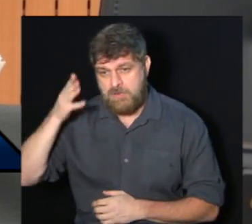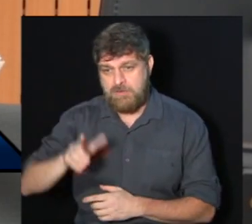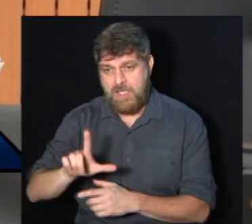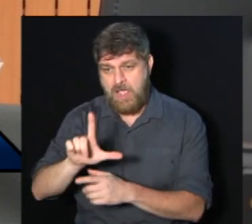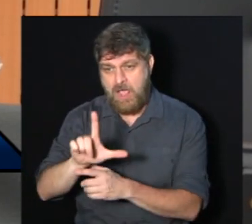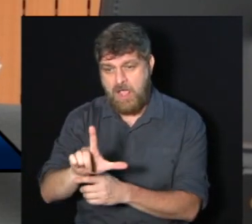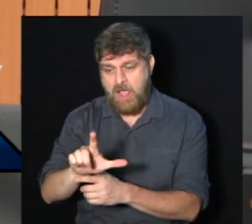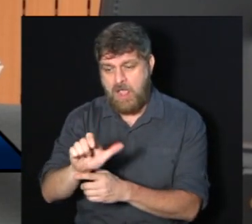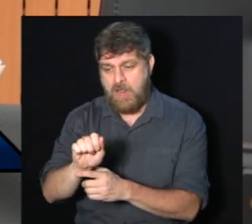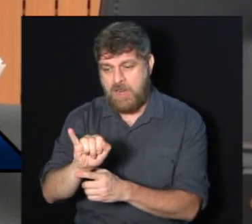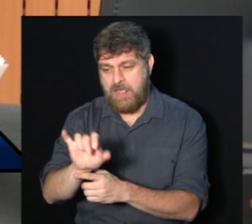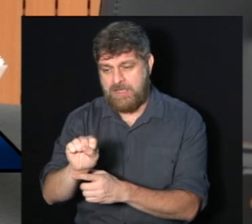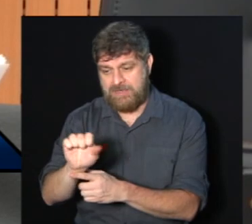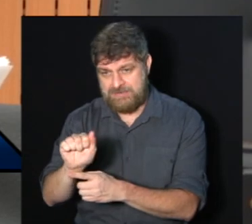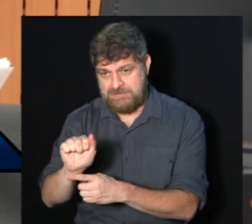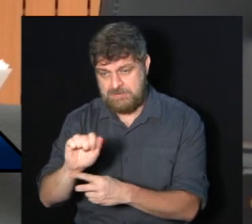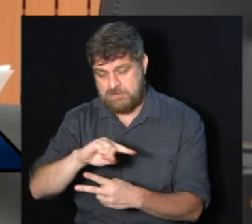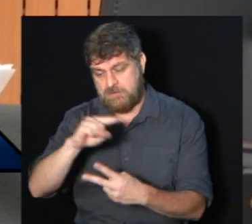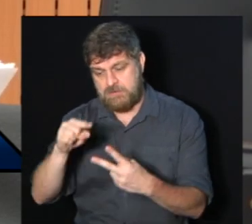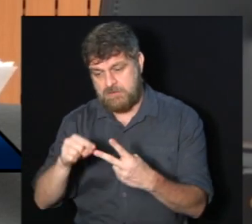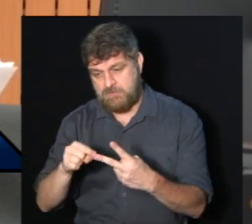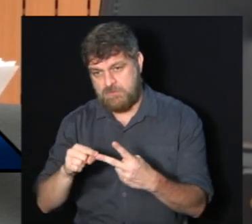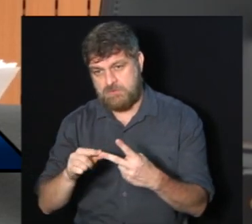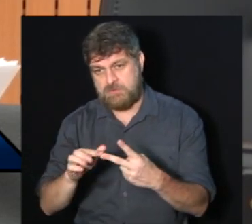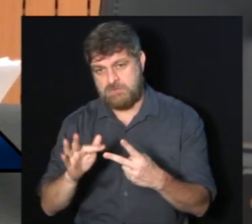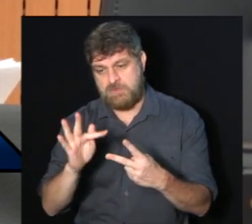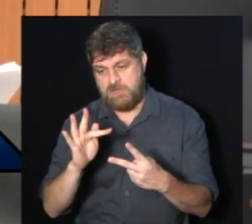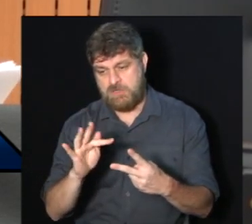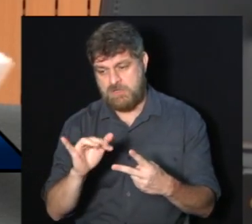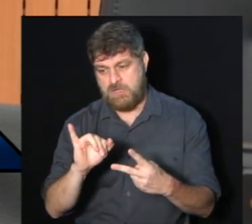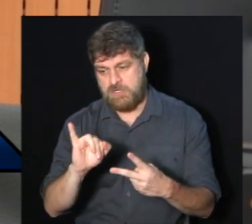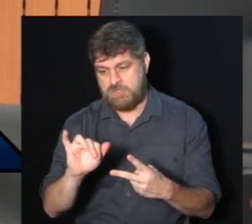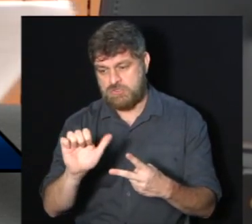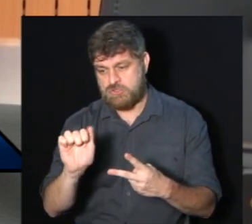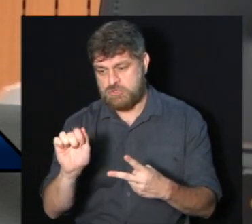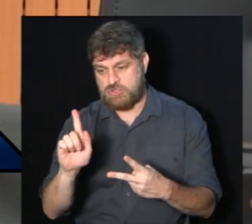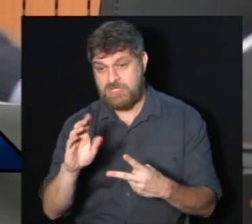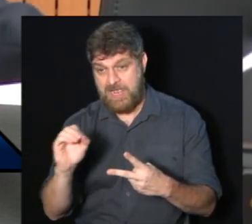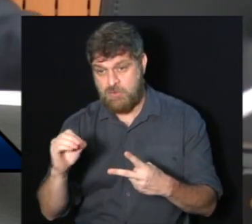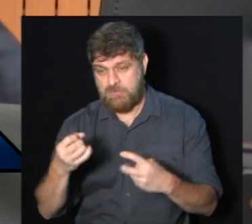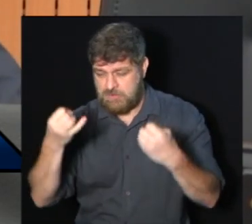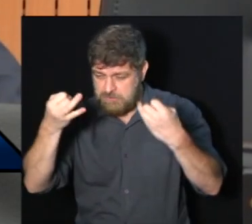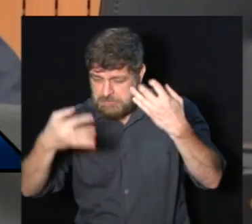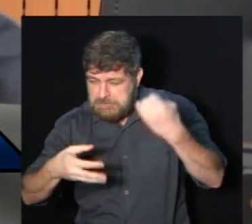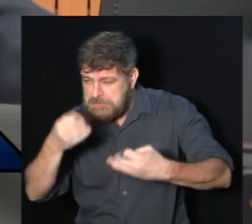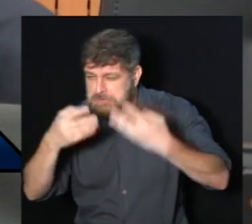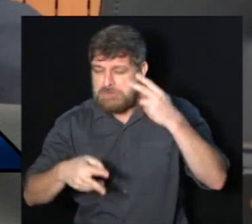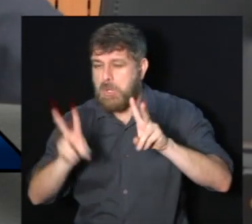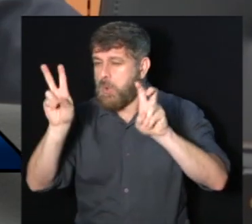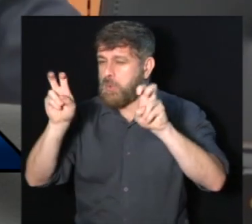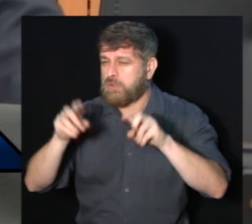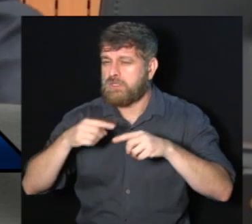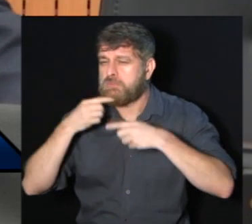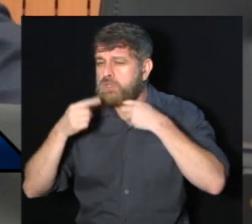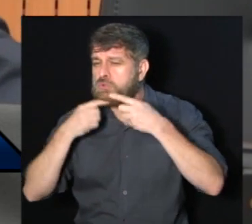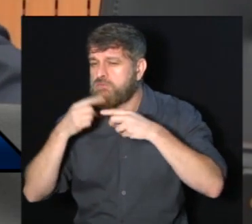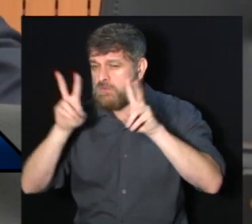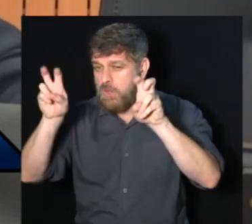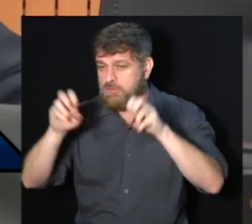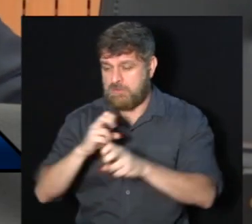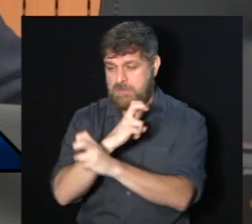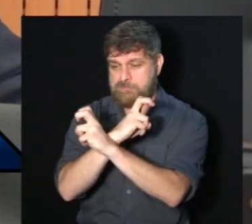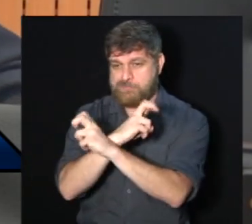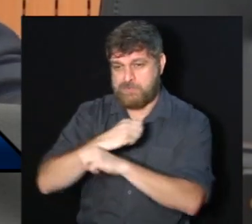Laísa, e logo em seguida ela já vai passar aí para o Tiago, para que eles possam nos esclarecer algumas dúvidas em relação à